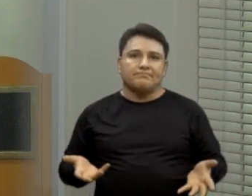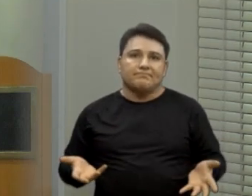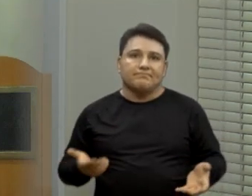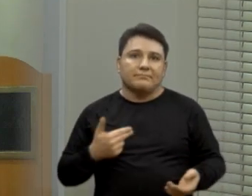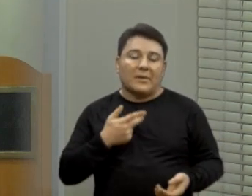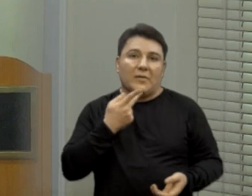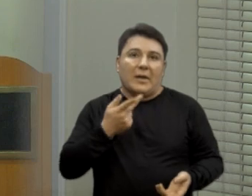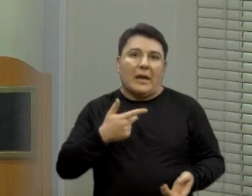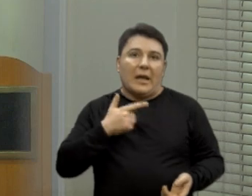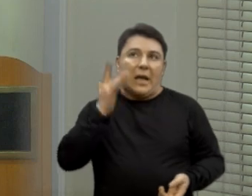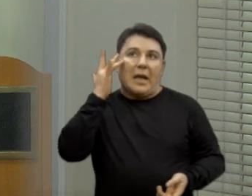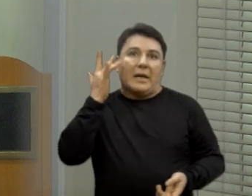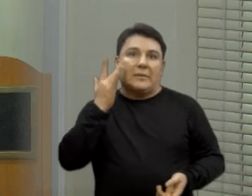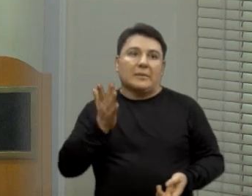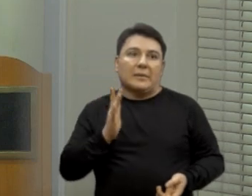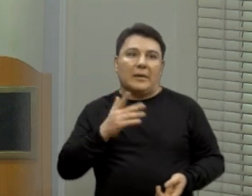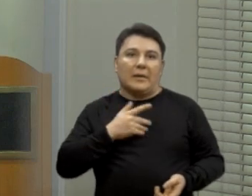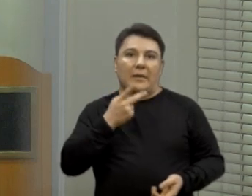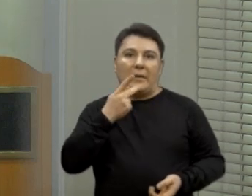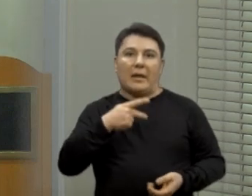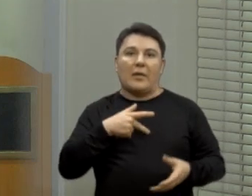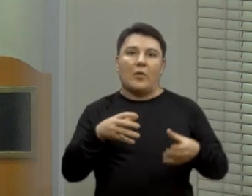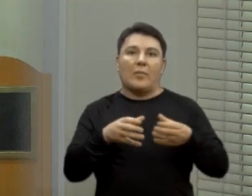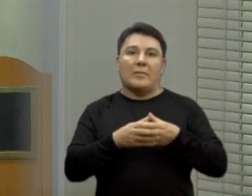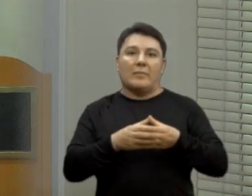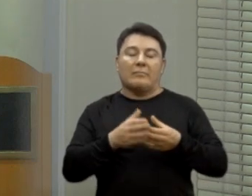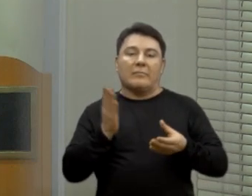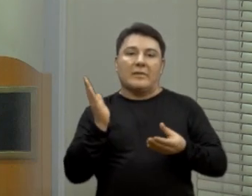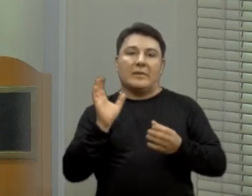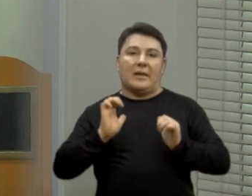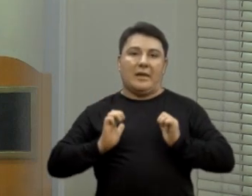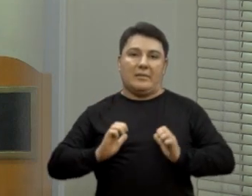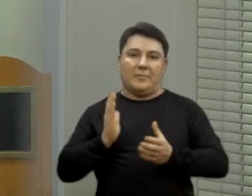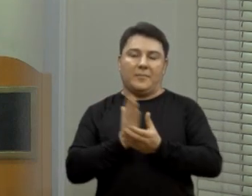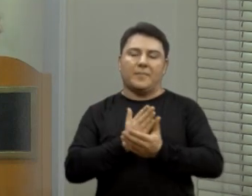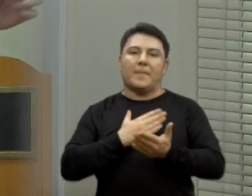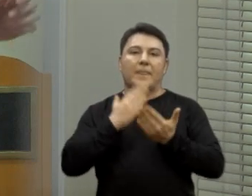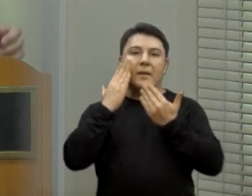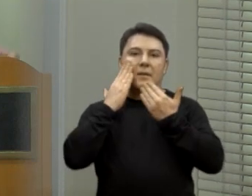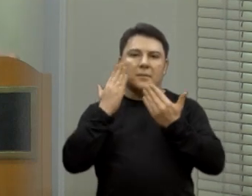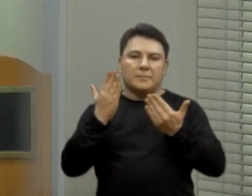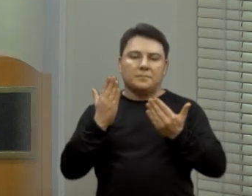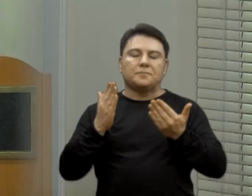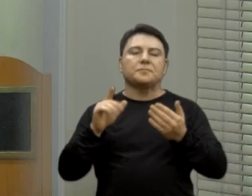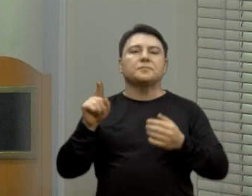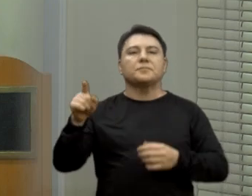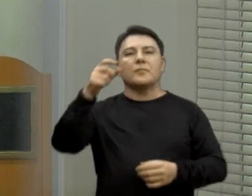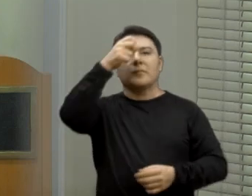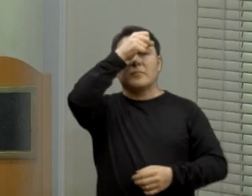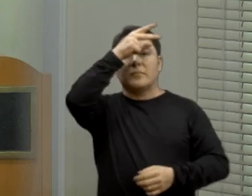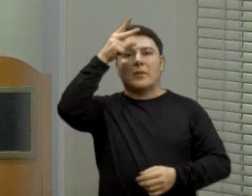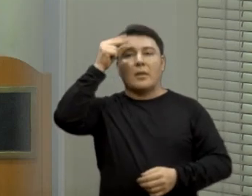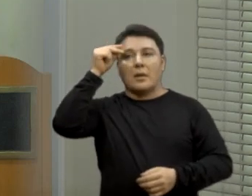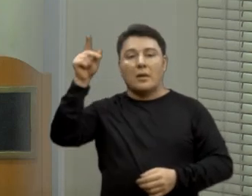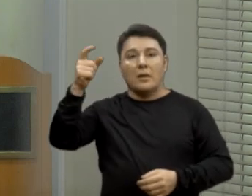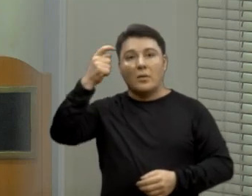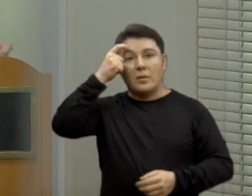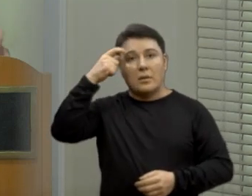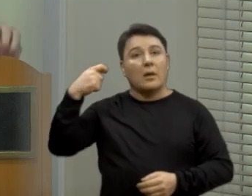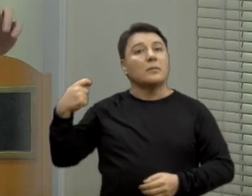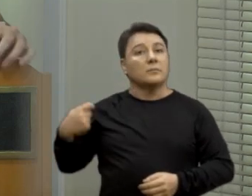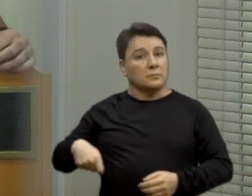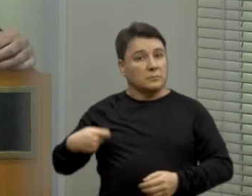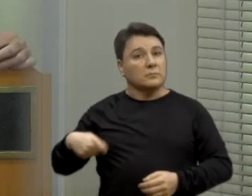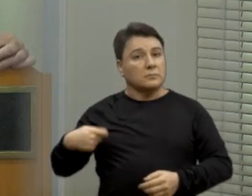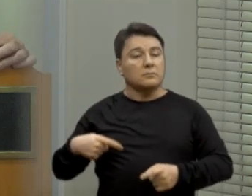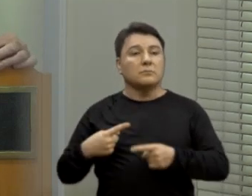nem vou falar o que eu acho aqui, porque senão eu vou para a comissão de ética. Mas é isso, muito obrigado. Então, que o prefeito tenha consciência, coloque a mão na